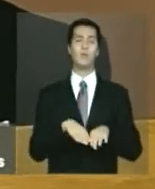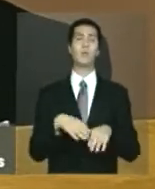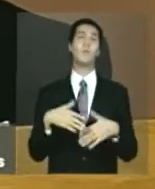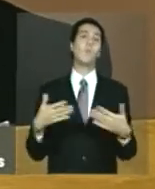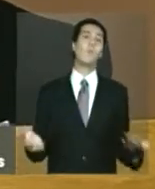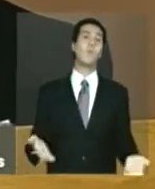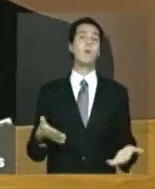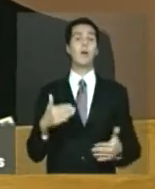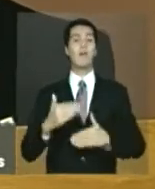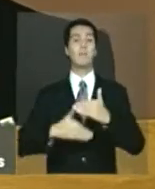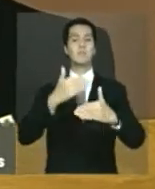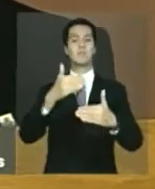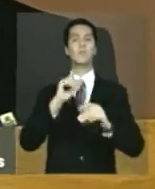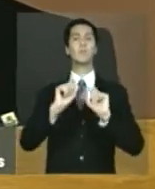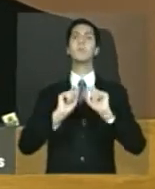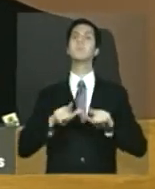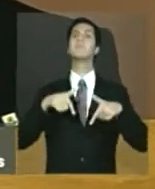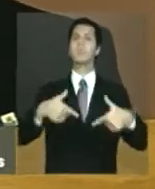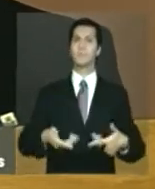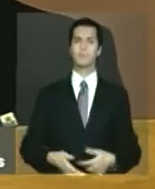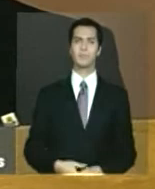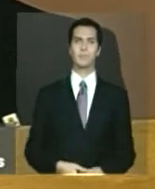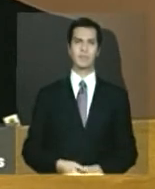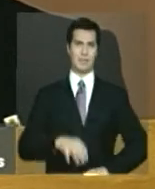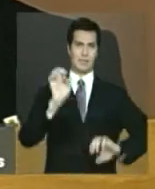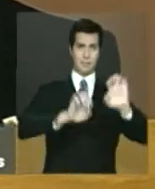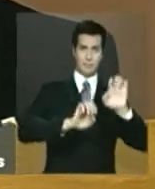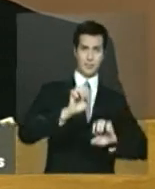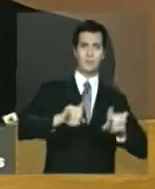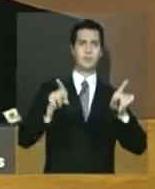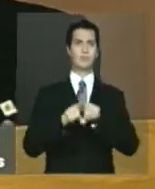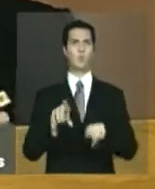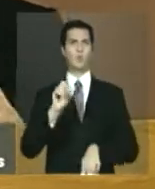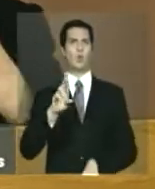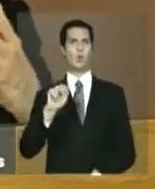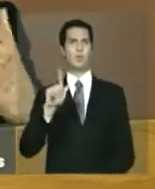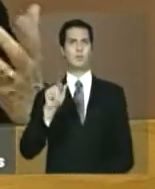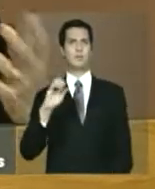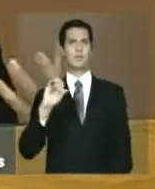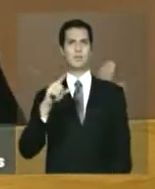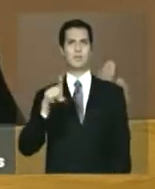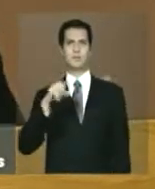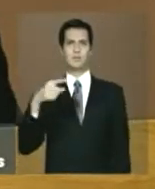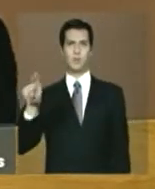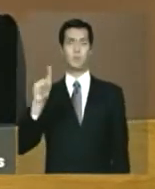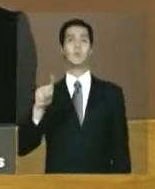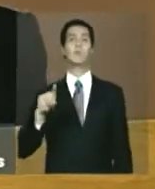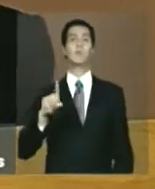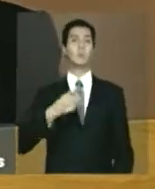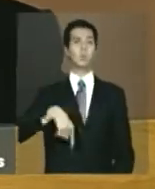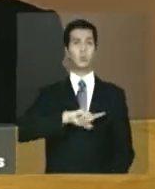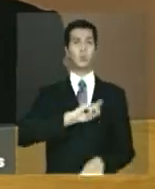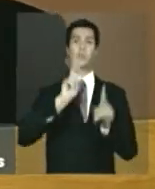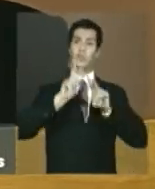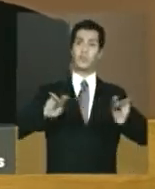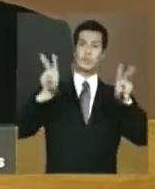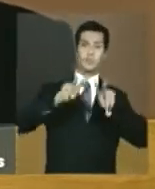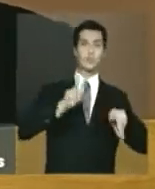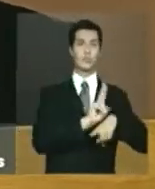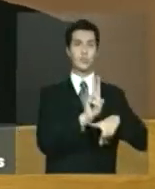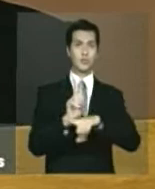que enfrentar empresas e organizações que já par que nós observamos empresas e